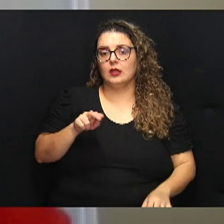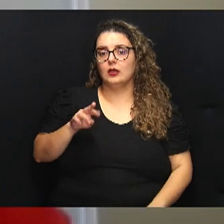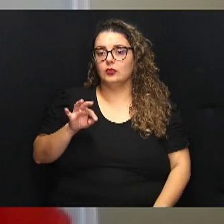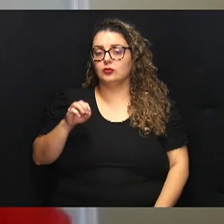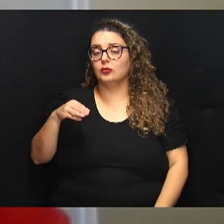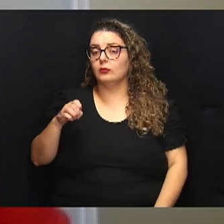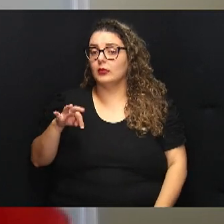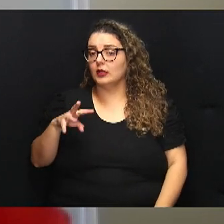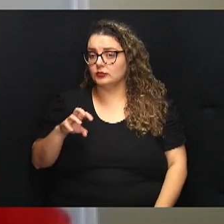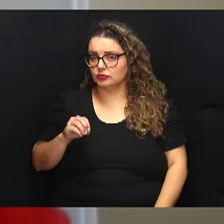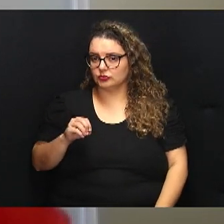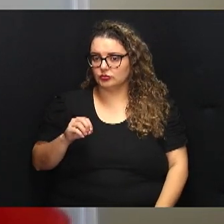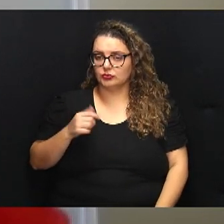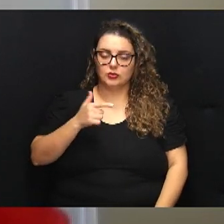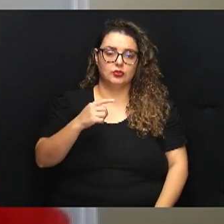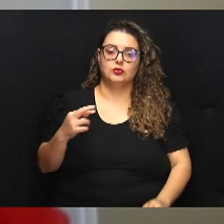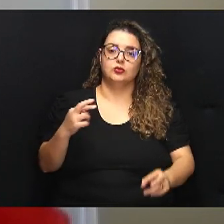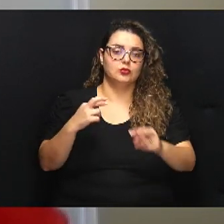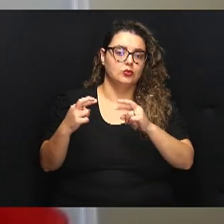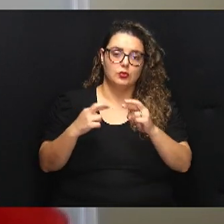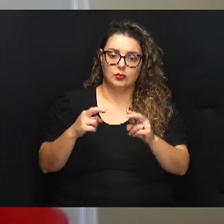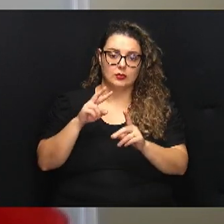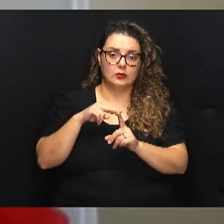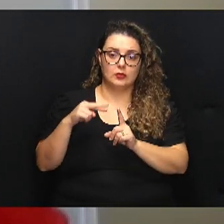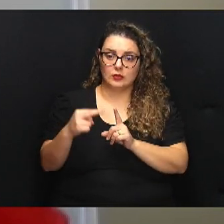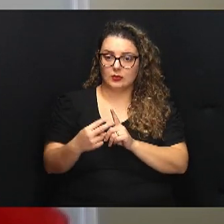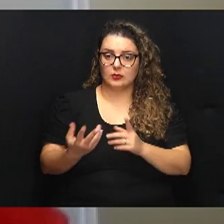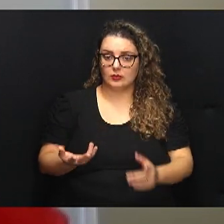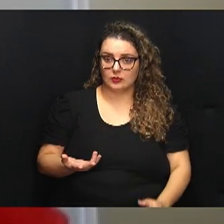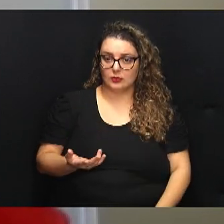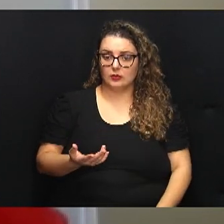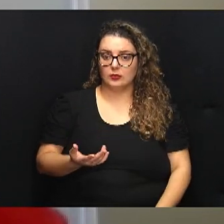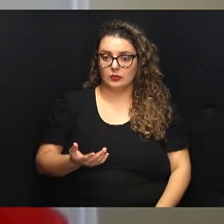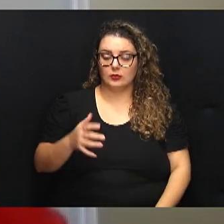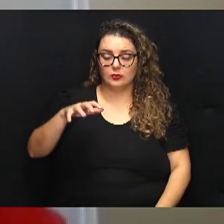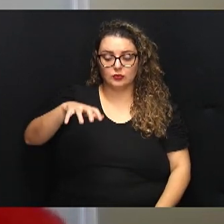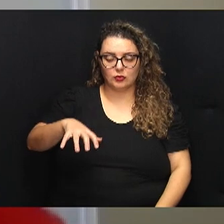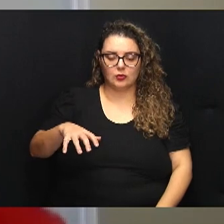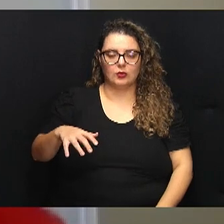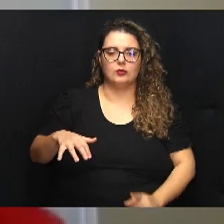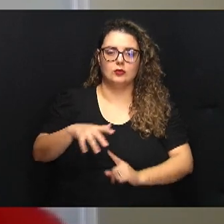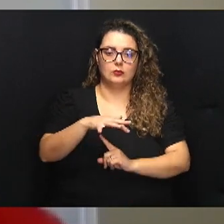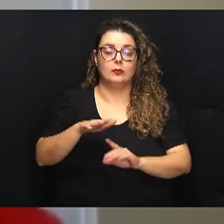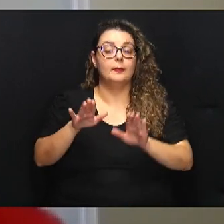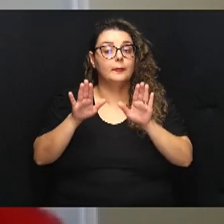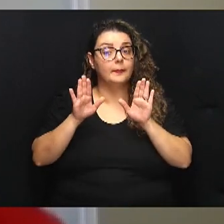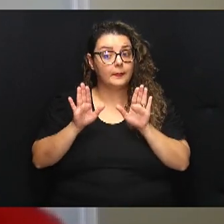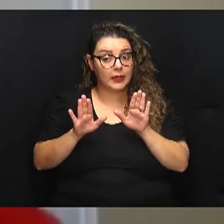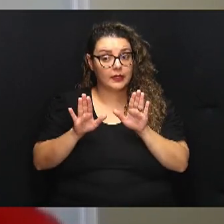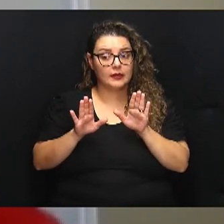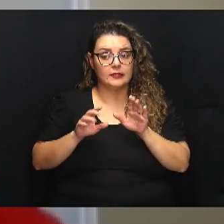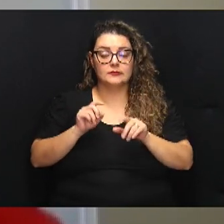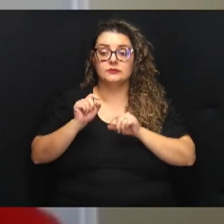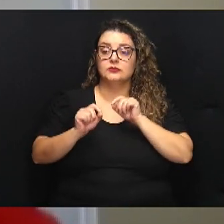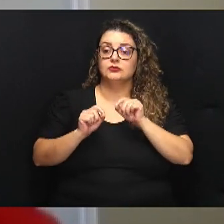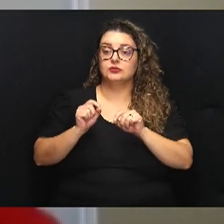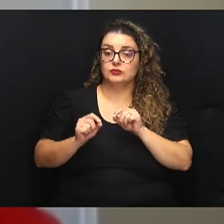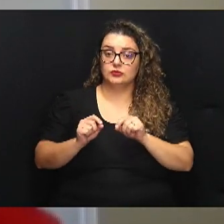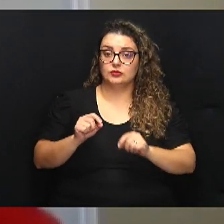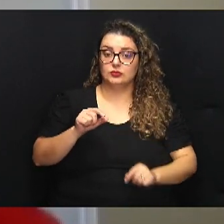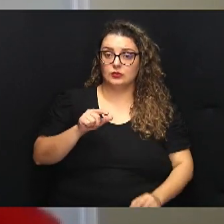não há uma análise do ponto de vista do órgão ambiental. Porém, o que esta